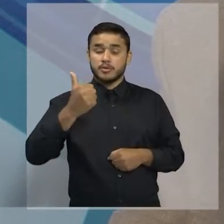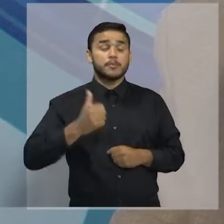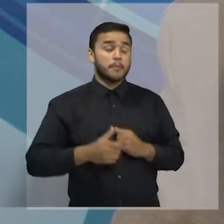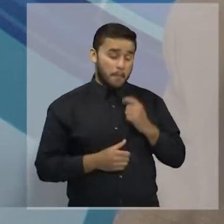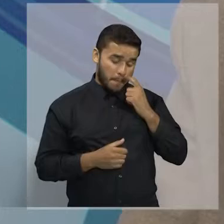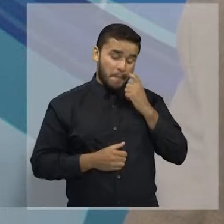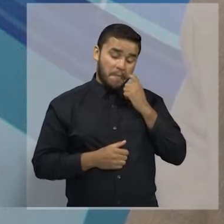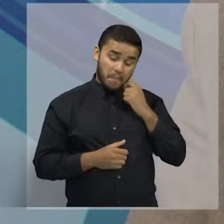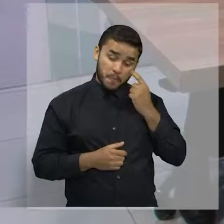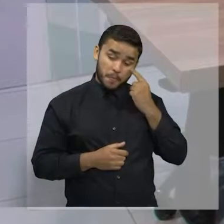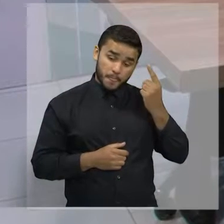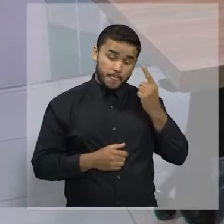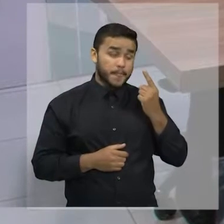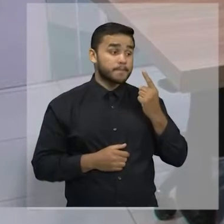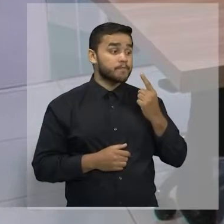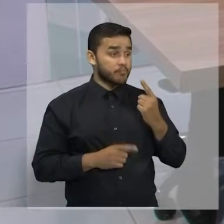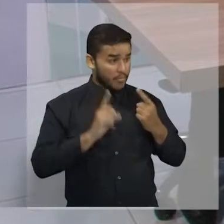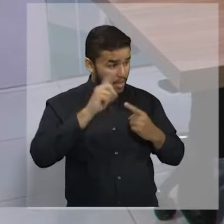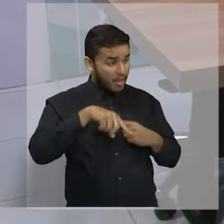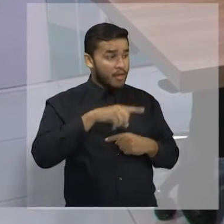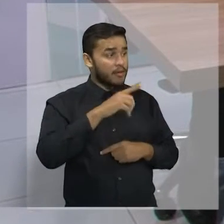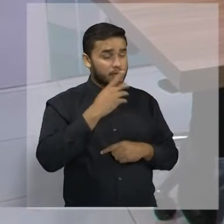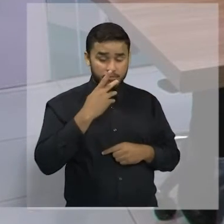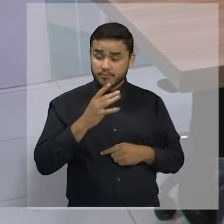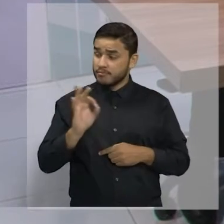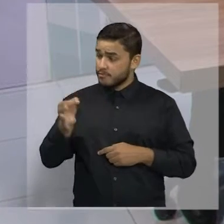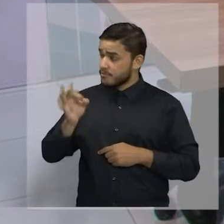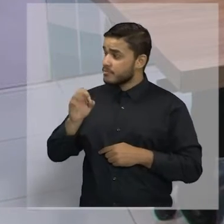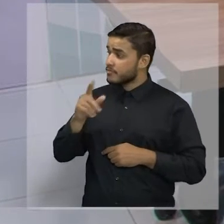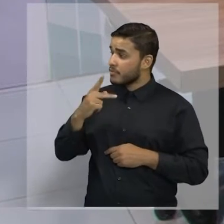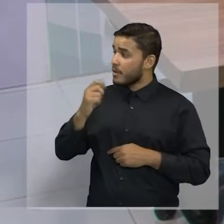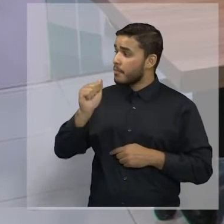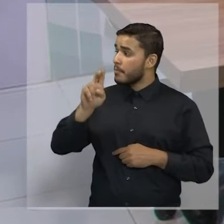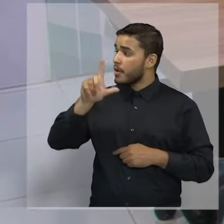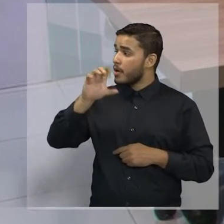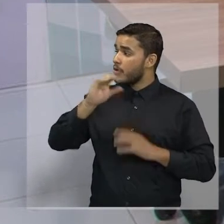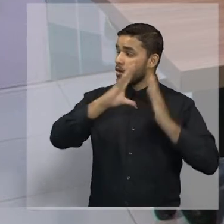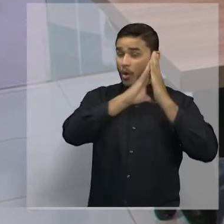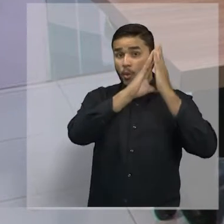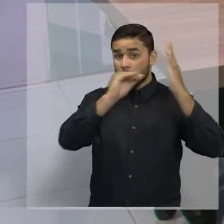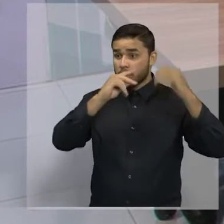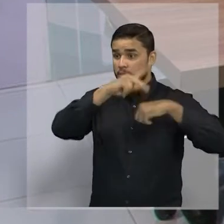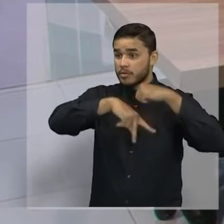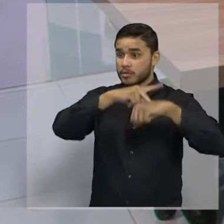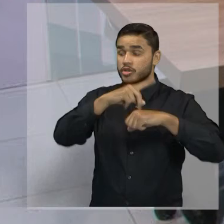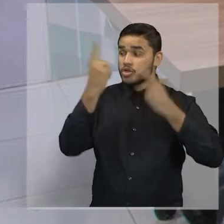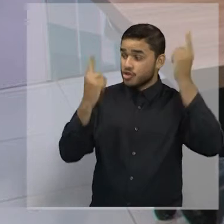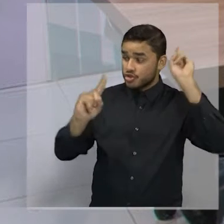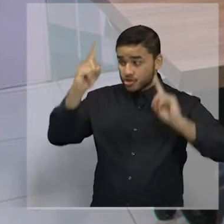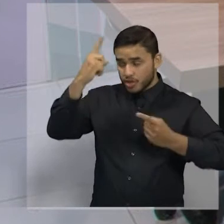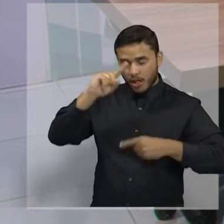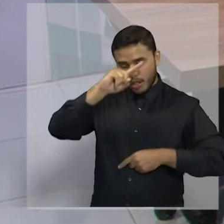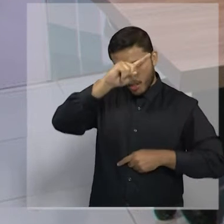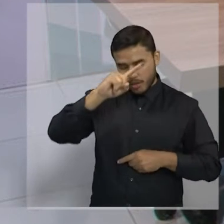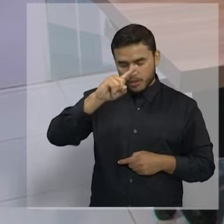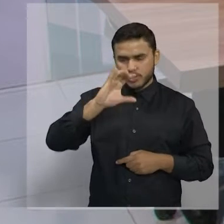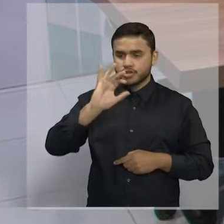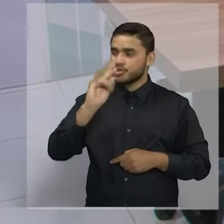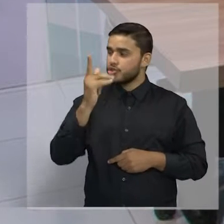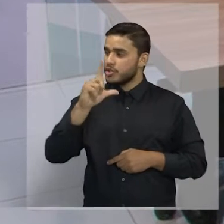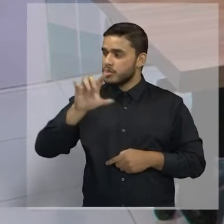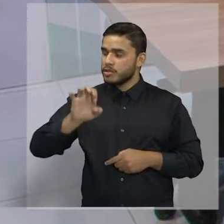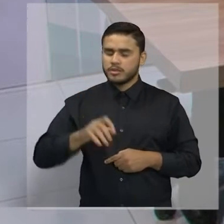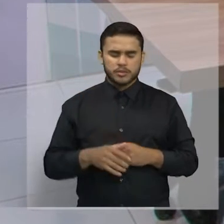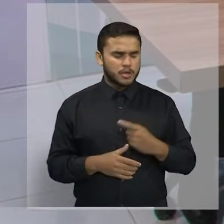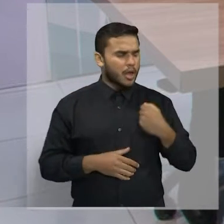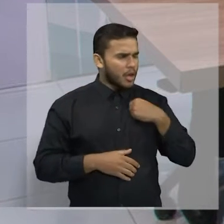Paulo Guedes quer ir. É a inspiração, é a referência do Paulo Guedes. Mas naquela época, quando o Chile fez a reforma em